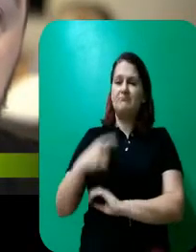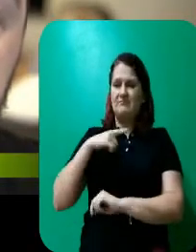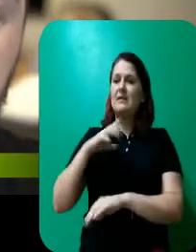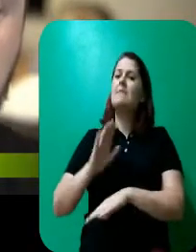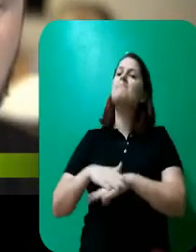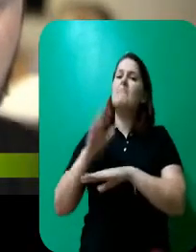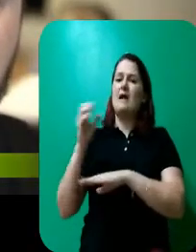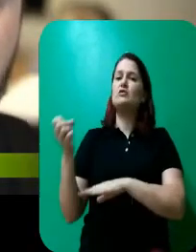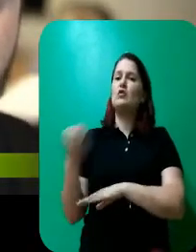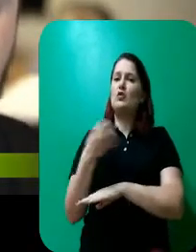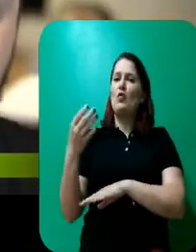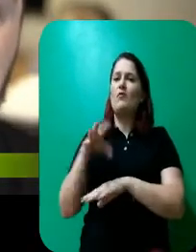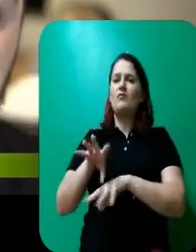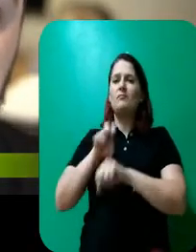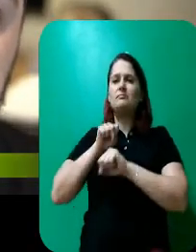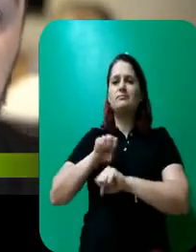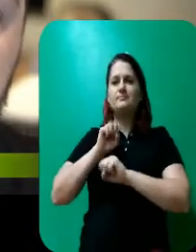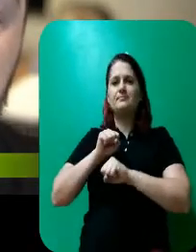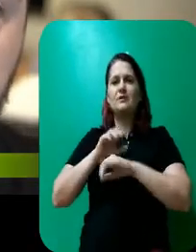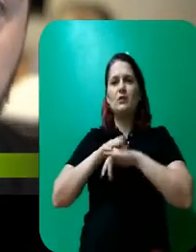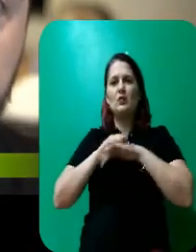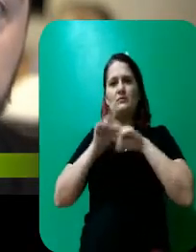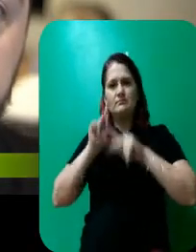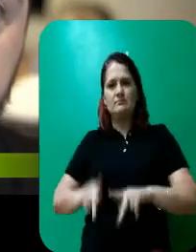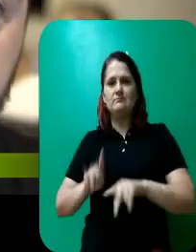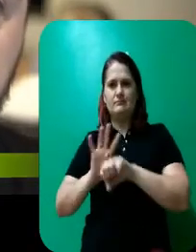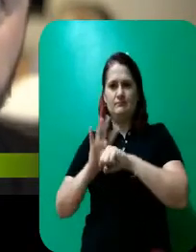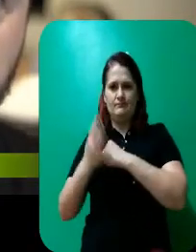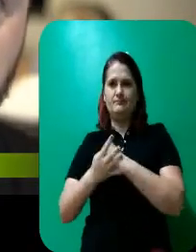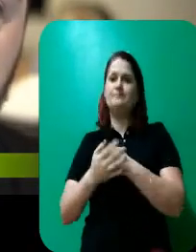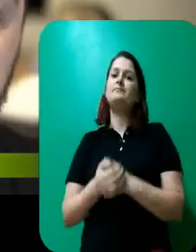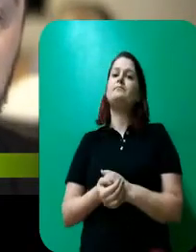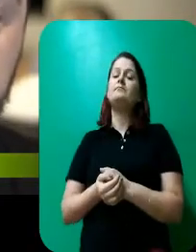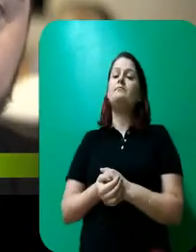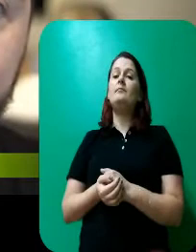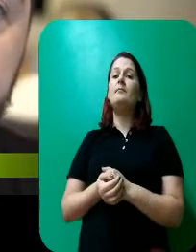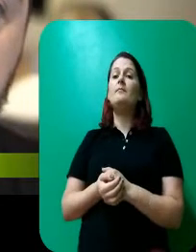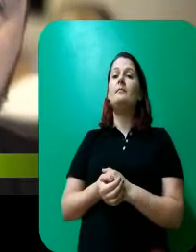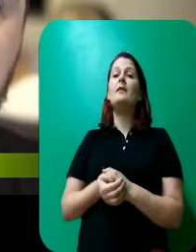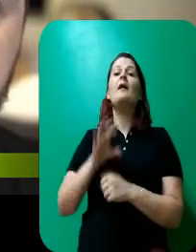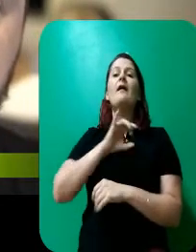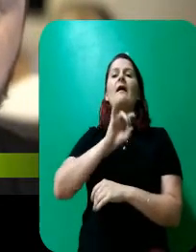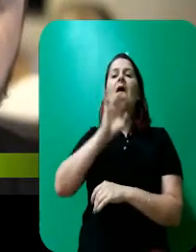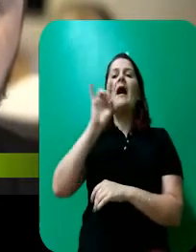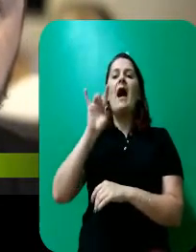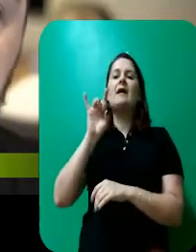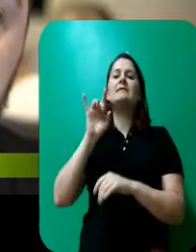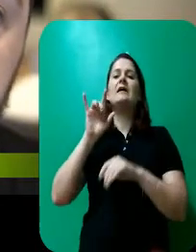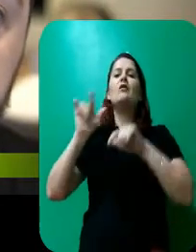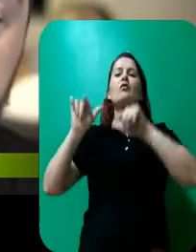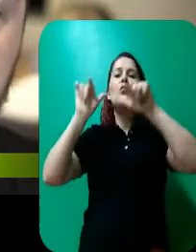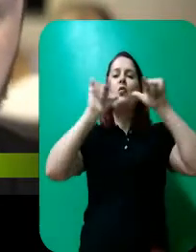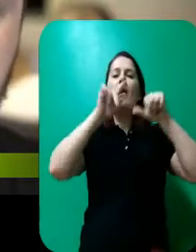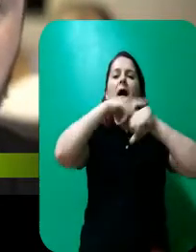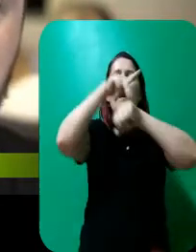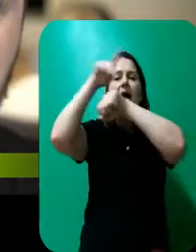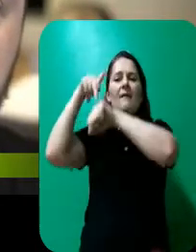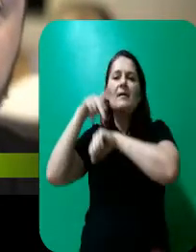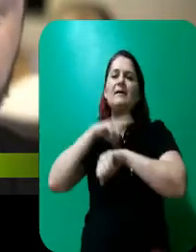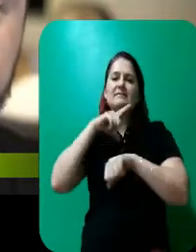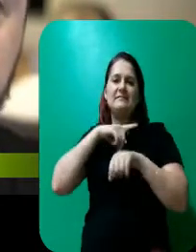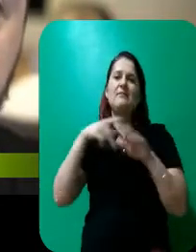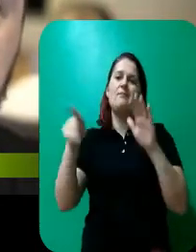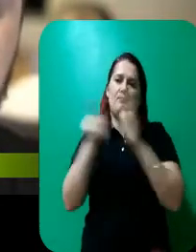aqui. Normalmente, cada região que tem o coronavírus cresce numa taxa relativamente próxima. Tanto que a gente fala